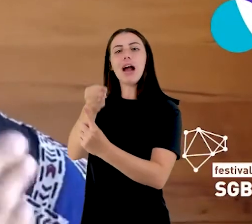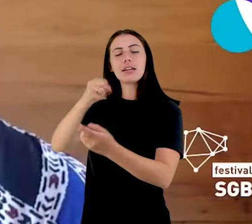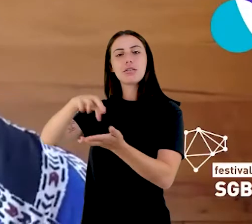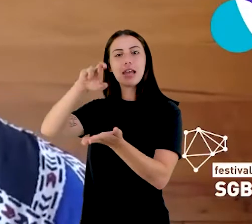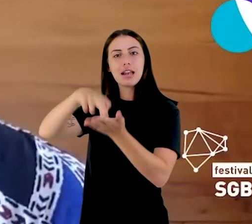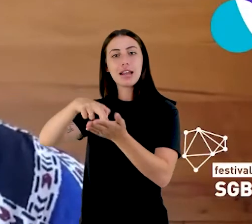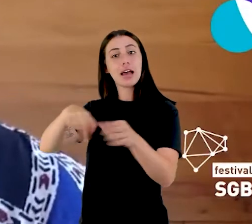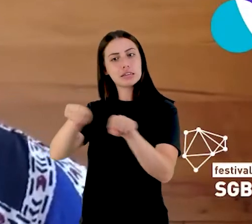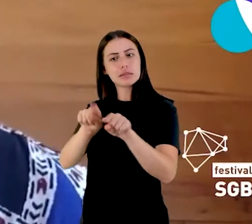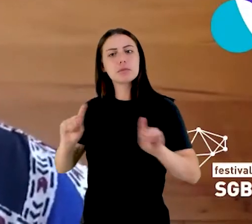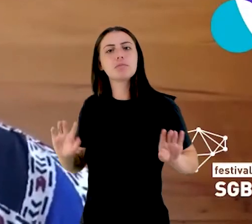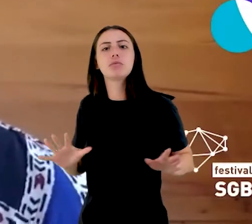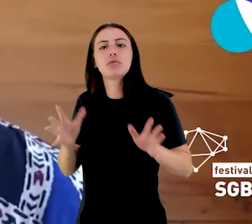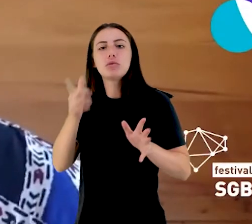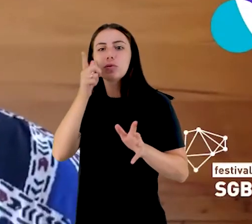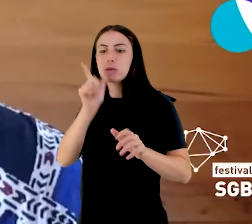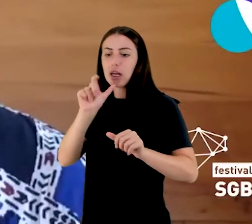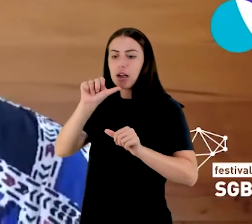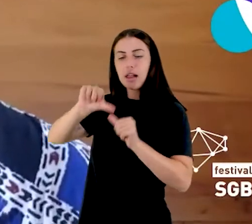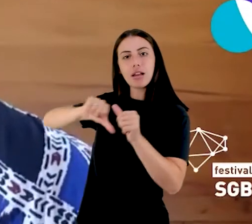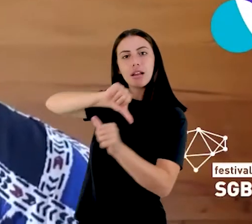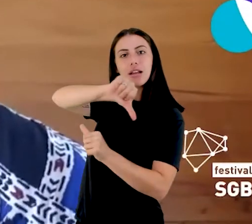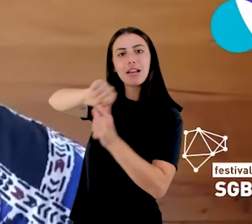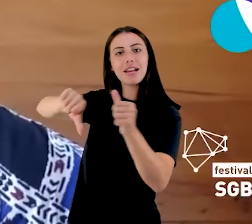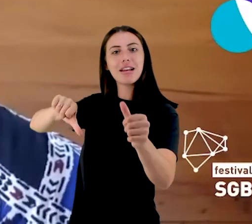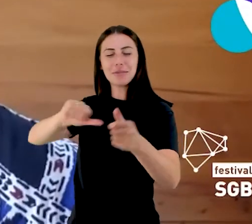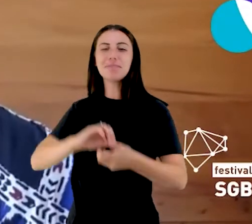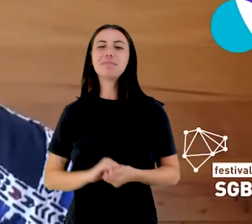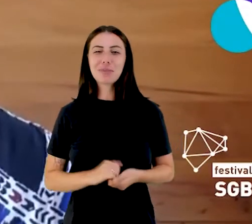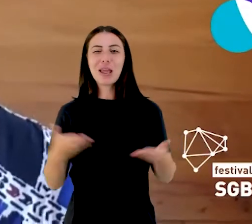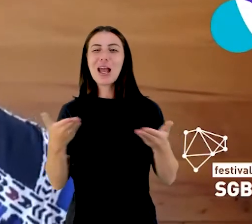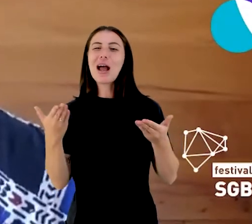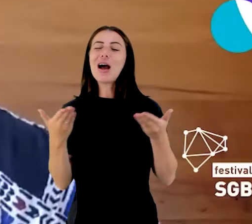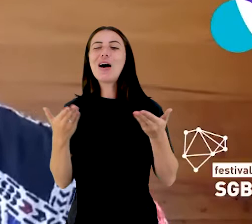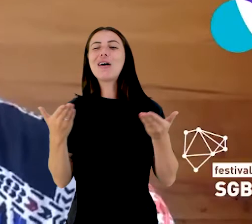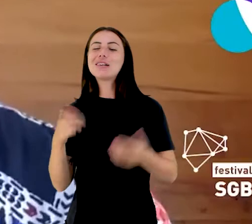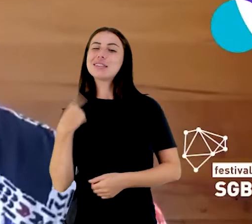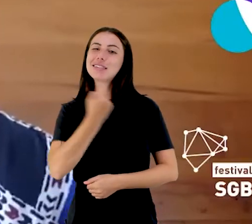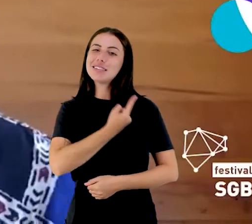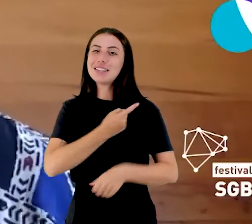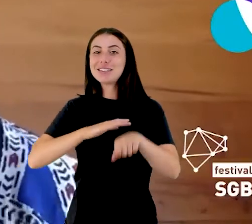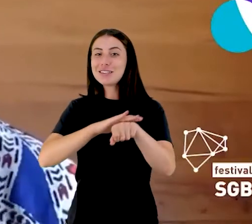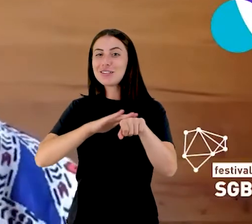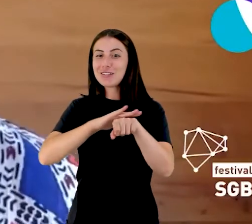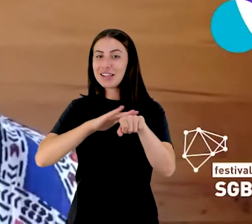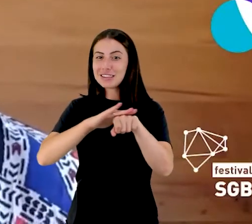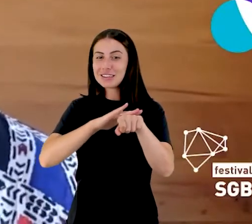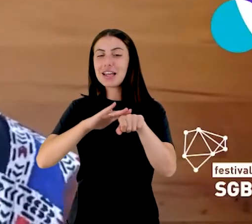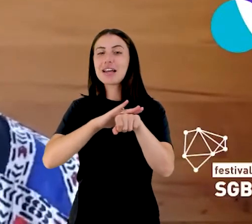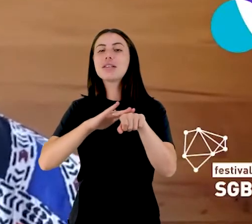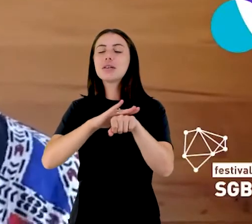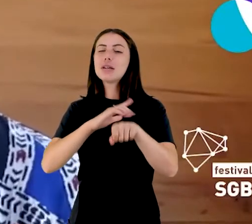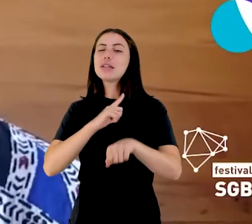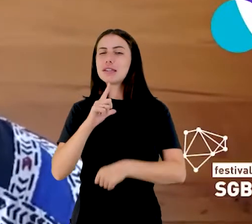pode impactar a realidade e promover mudanças. Isso que a gente está falando, eu descobri, eu